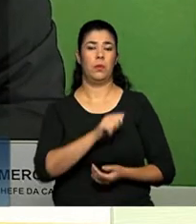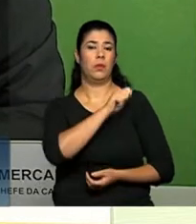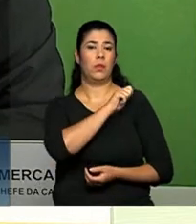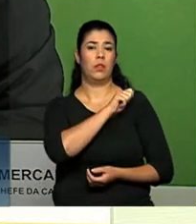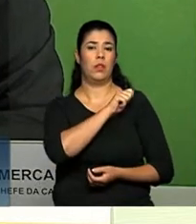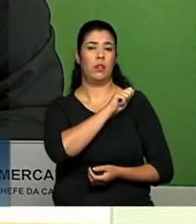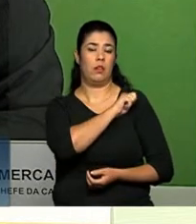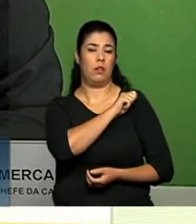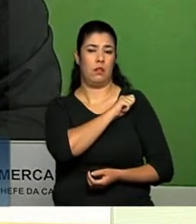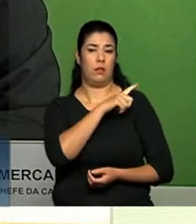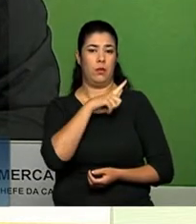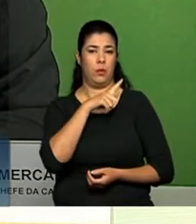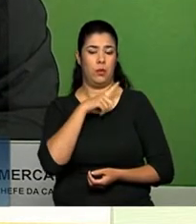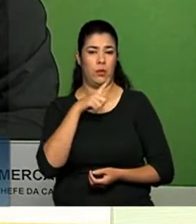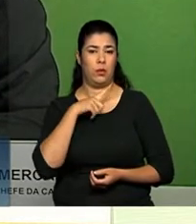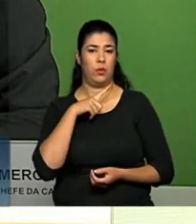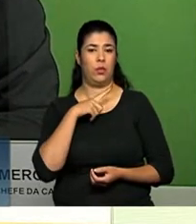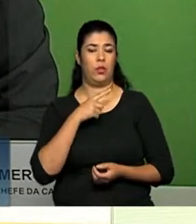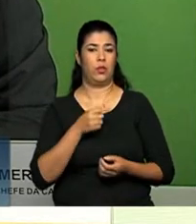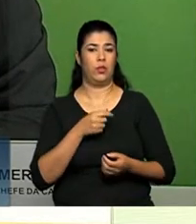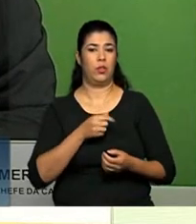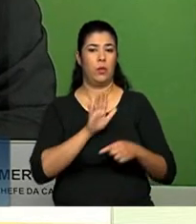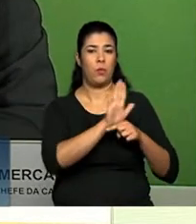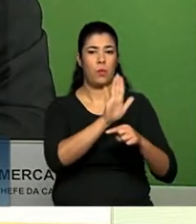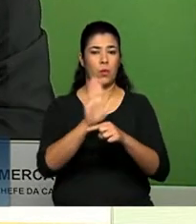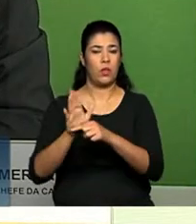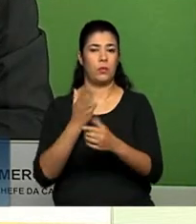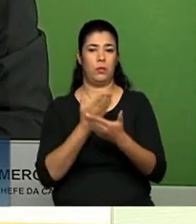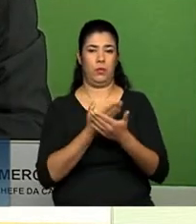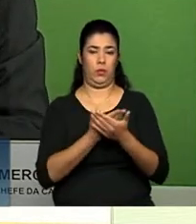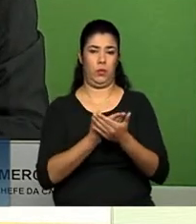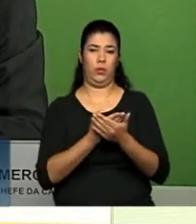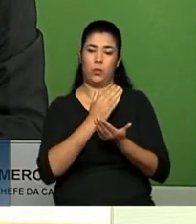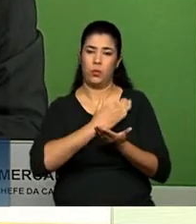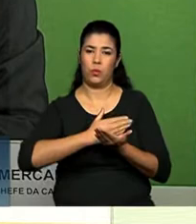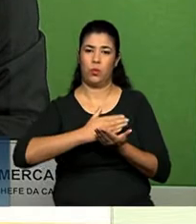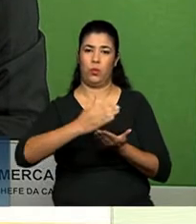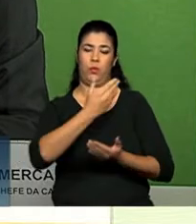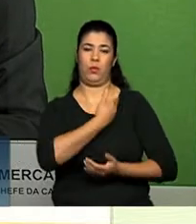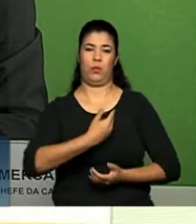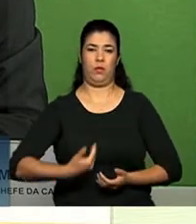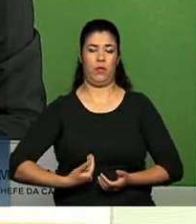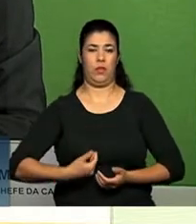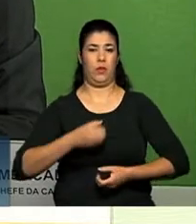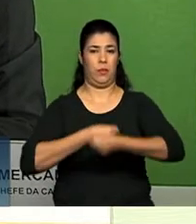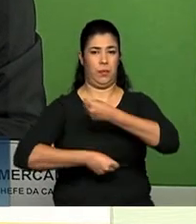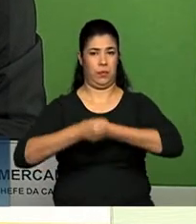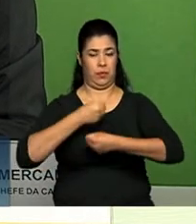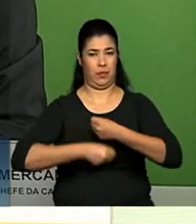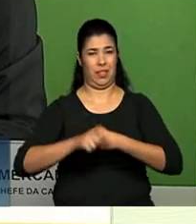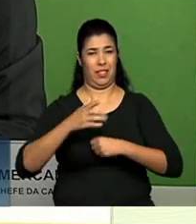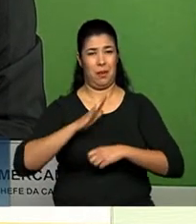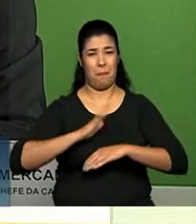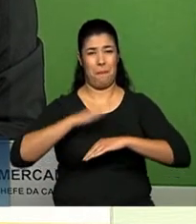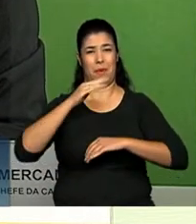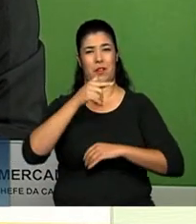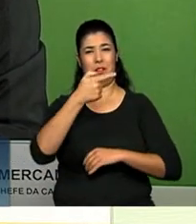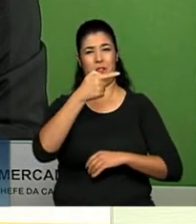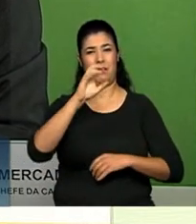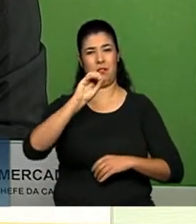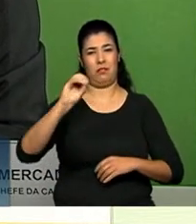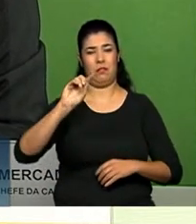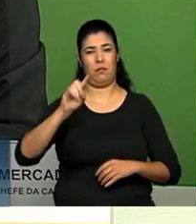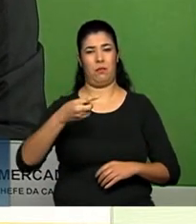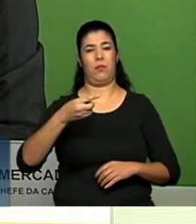estudantes que foram financiados com o FIES no início do seu processo do governo, e o ano passado foram mais de 700 mil. No estoque,